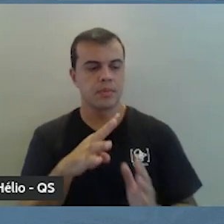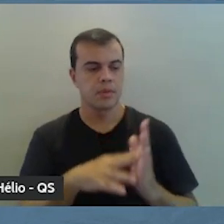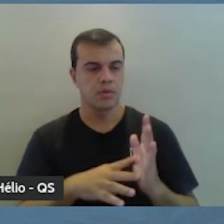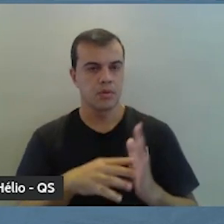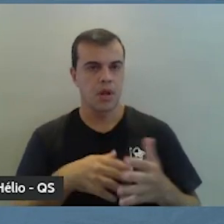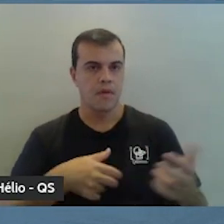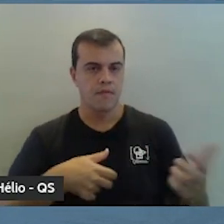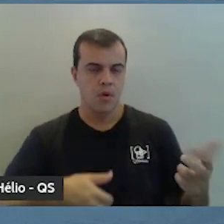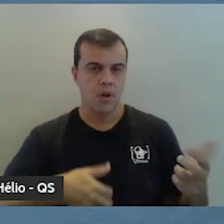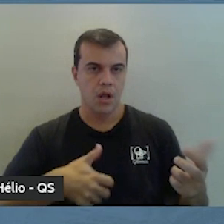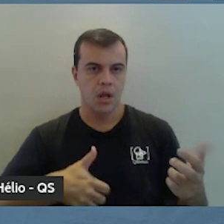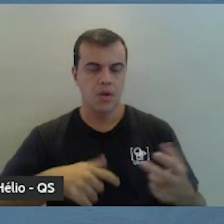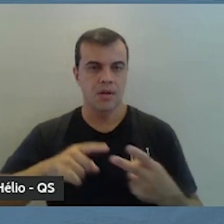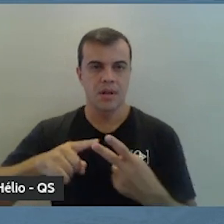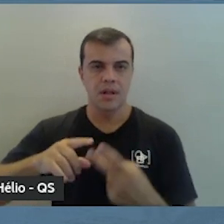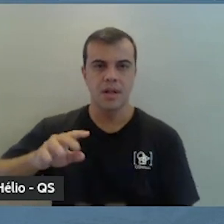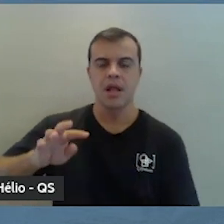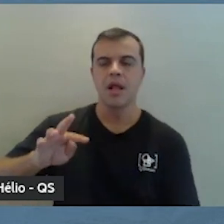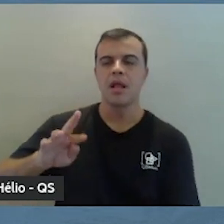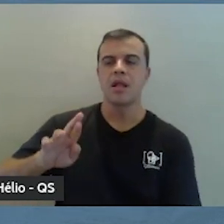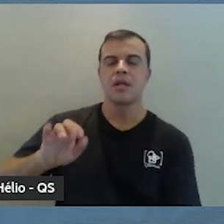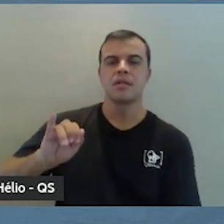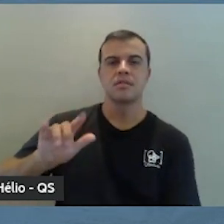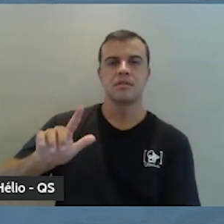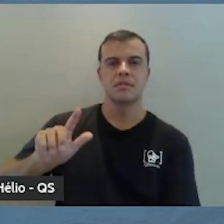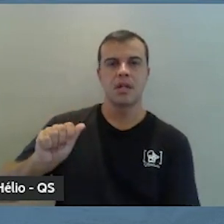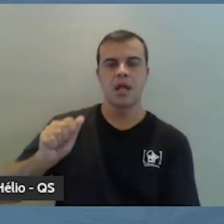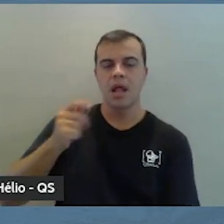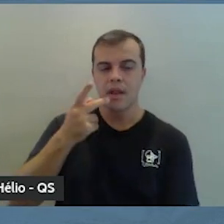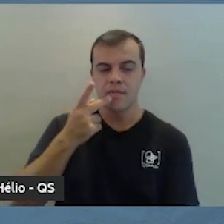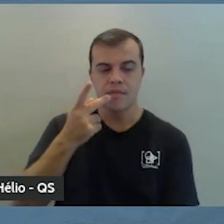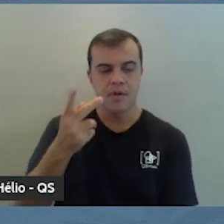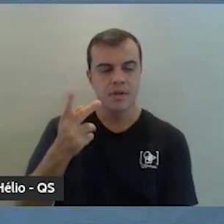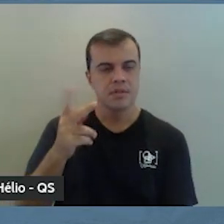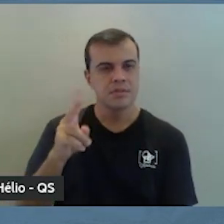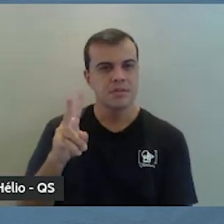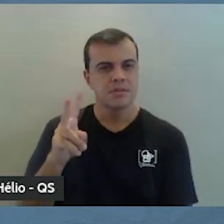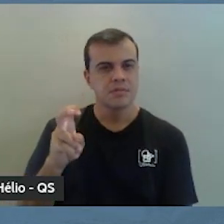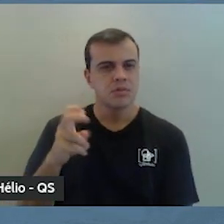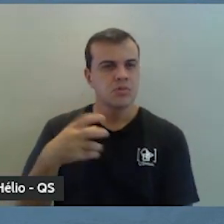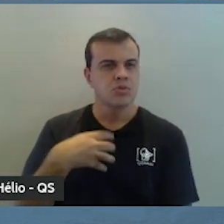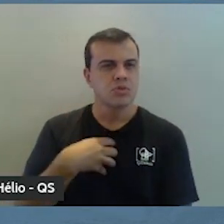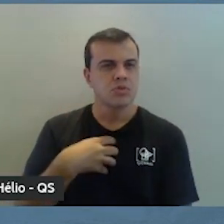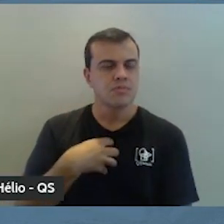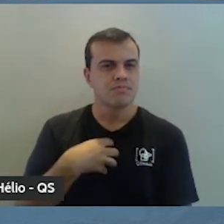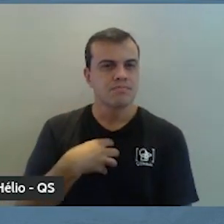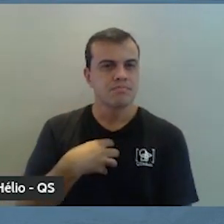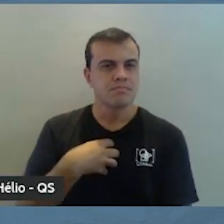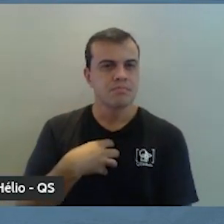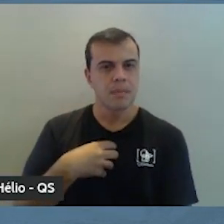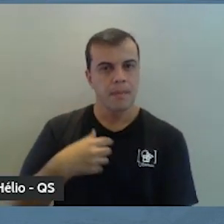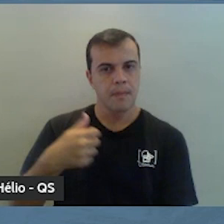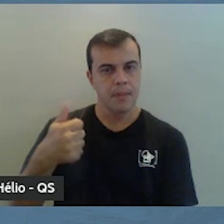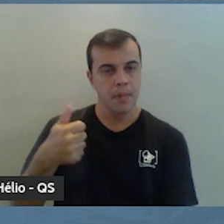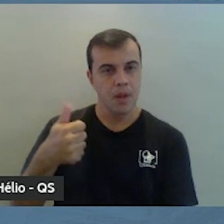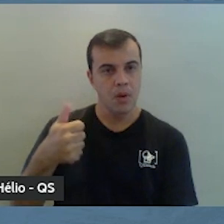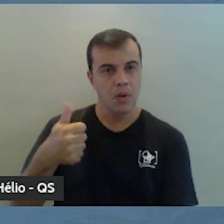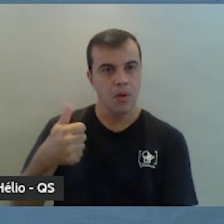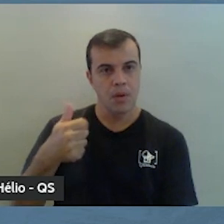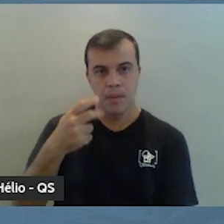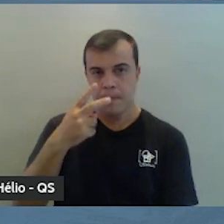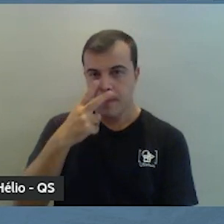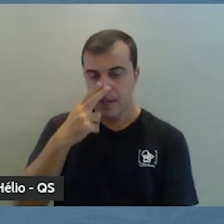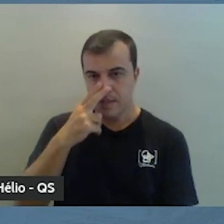violeiro. Já no caso da Tarsila, ela trabalha quase que de uma maneira, a primeiro momento, parece uma